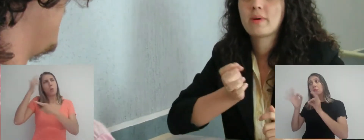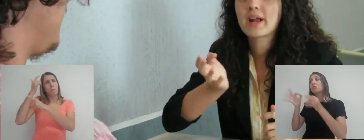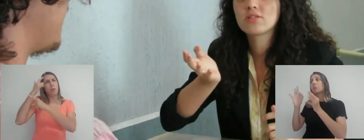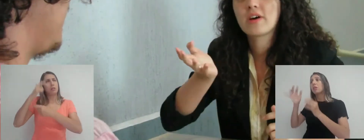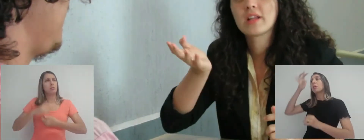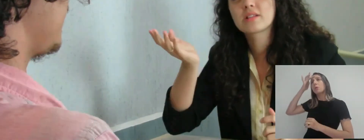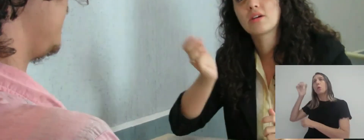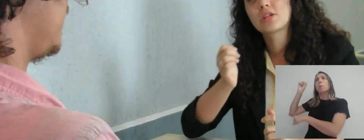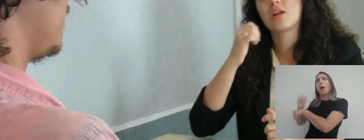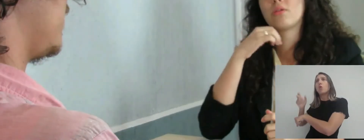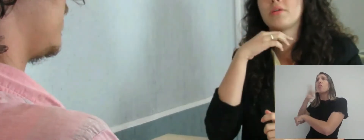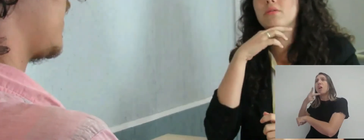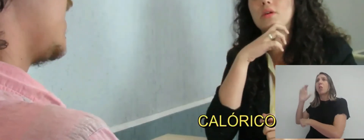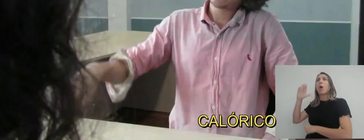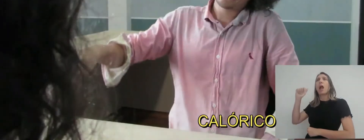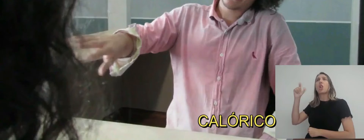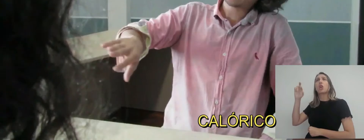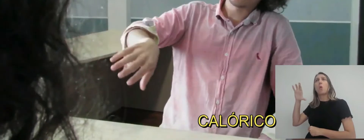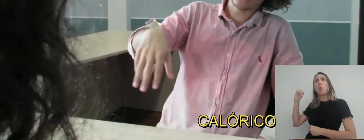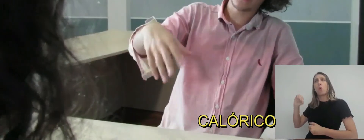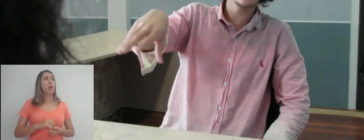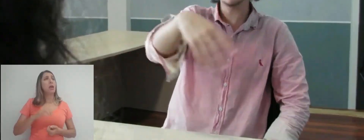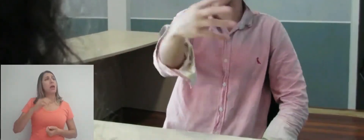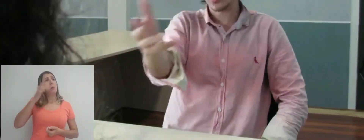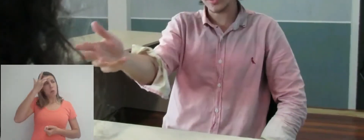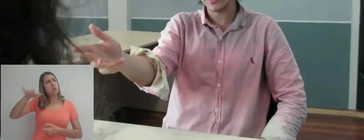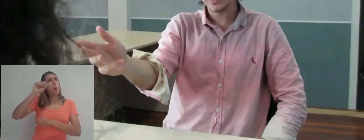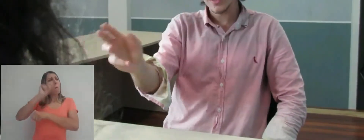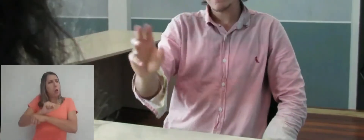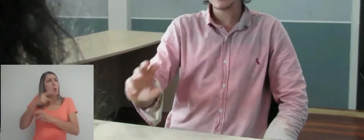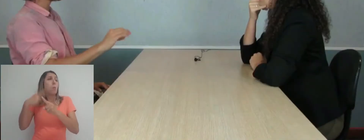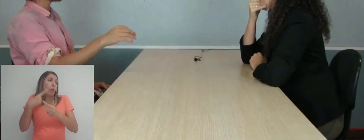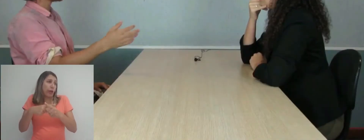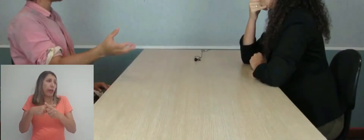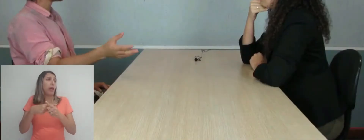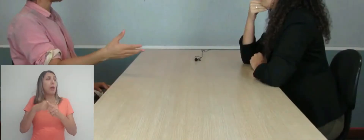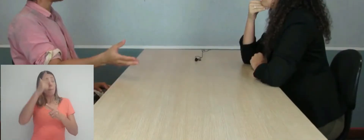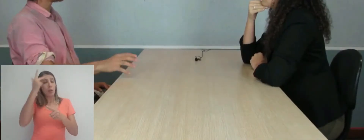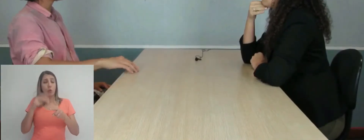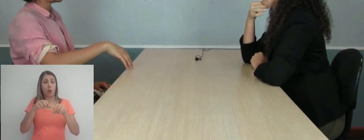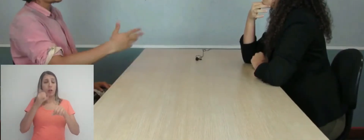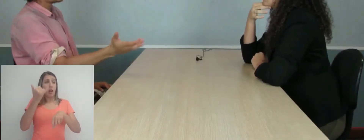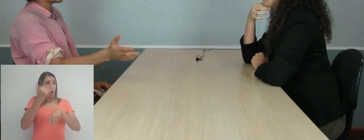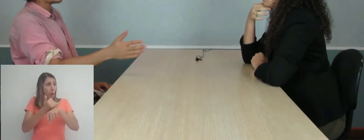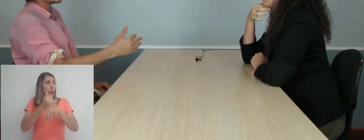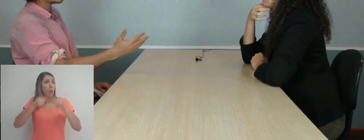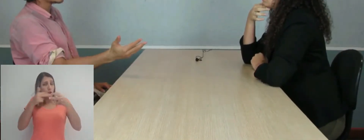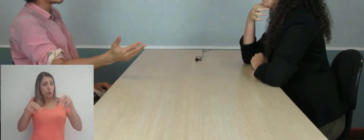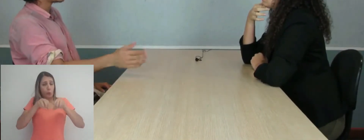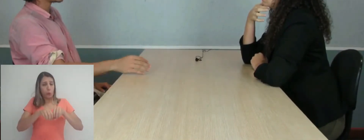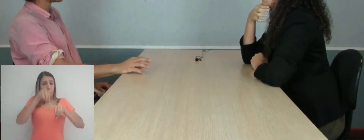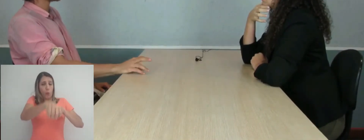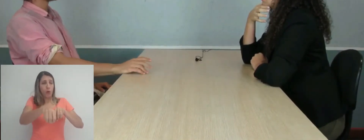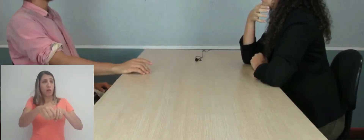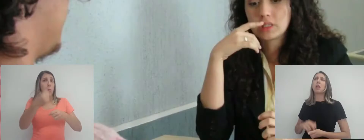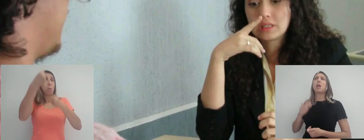Depois que pararam de falar nesse tal de calórico. E pararam porque, entre outras coisas, Ao pesarem alguns objetos, viam que não havia